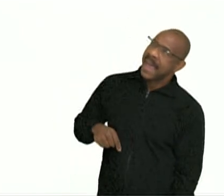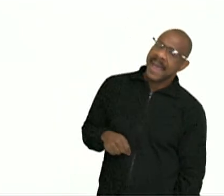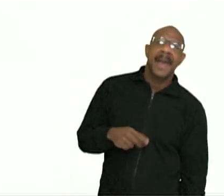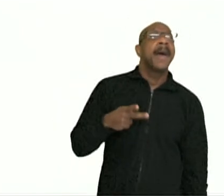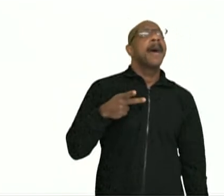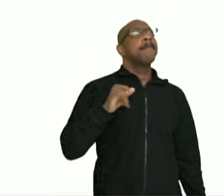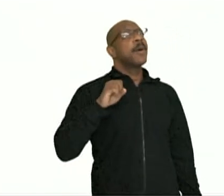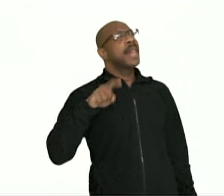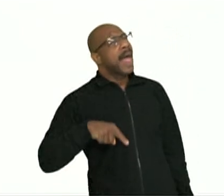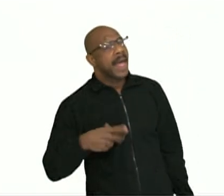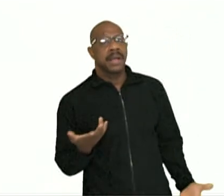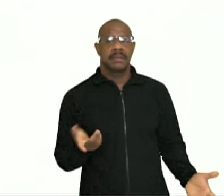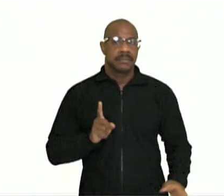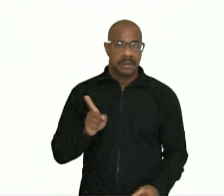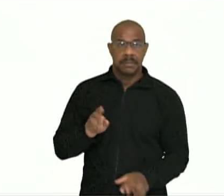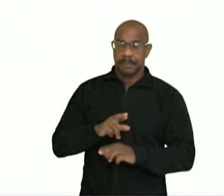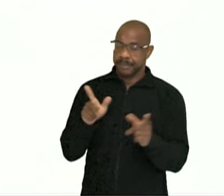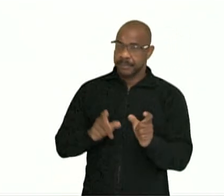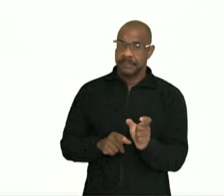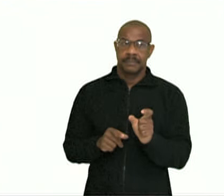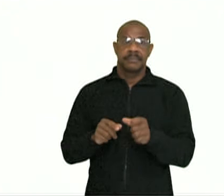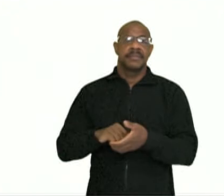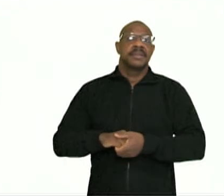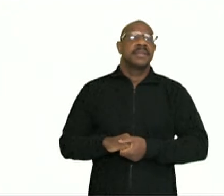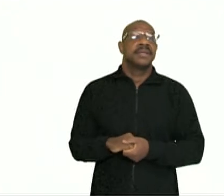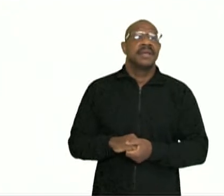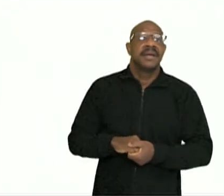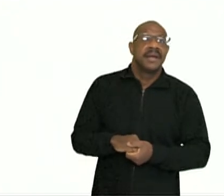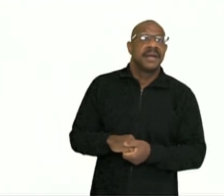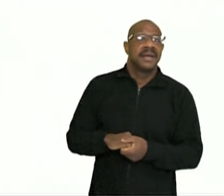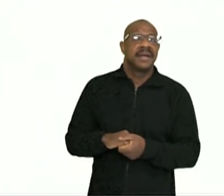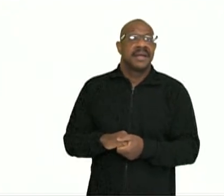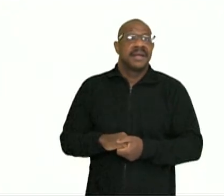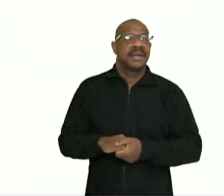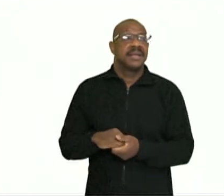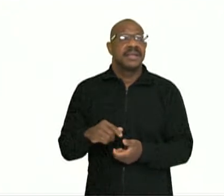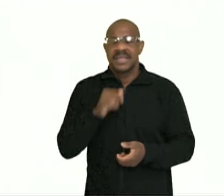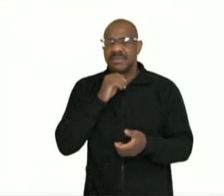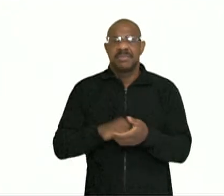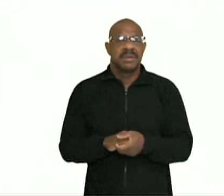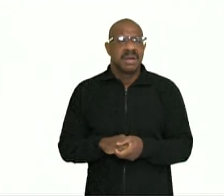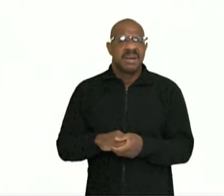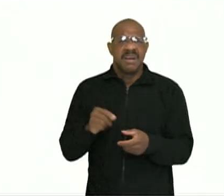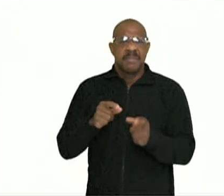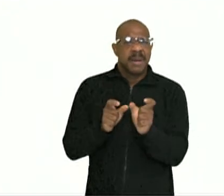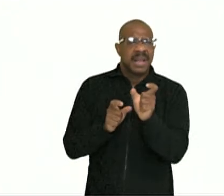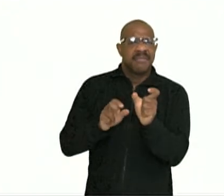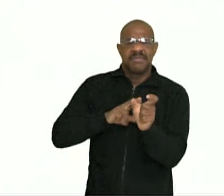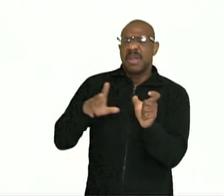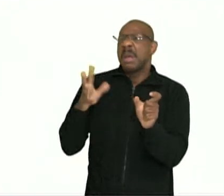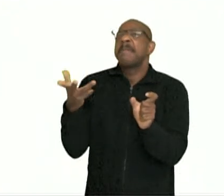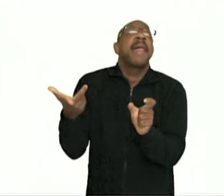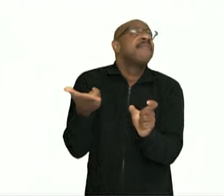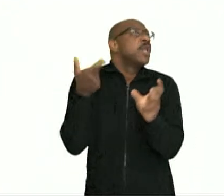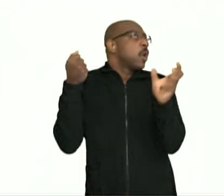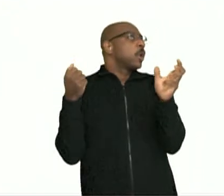é. Adjetivação desnecessárias. Maravilhoso, de belo, de fantástico. Lindo, de